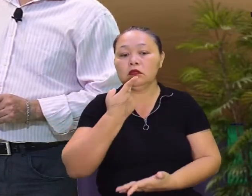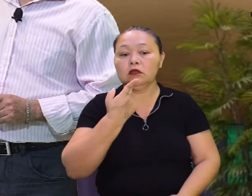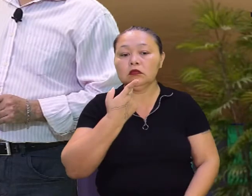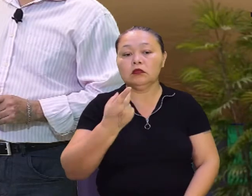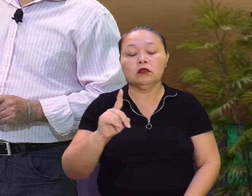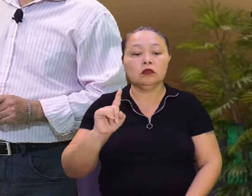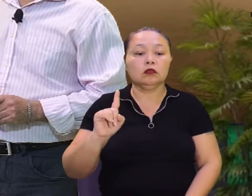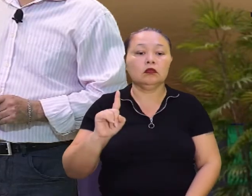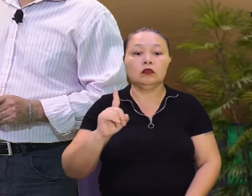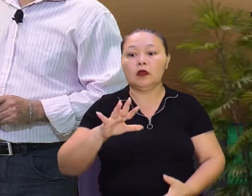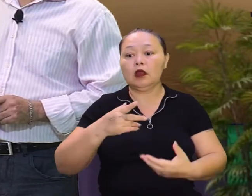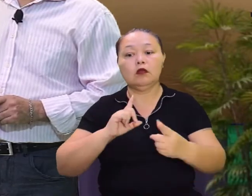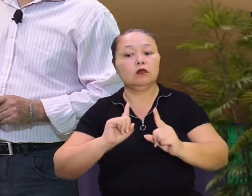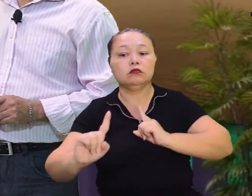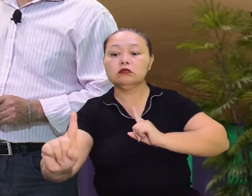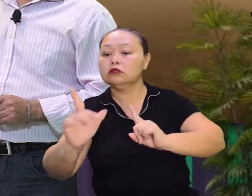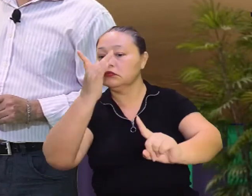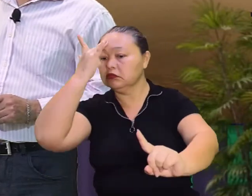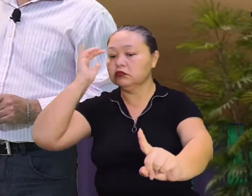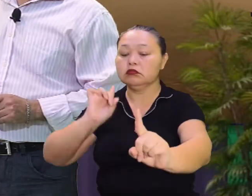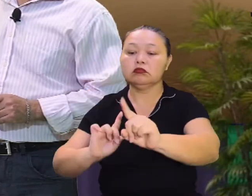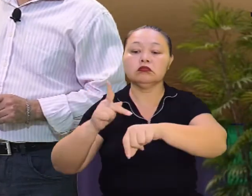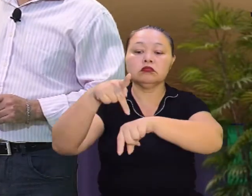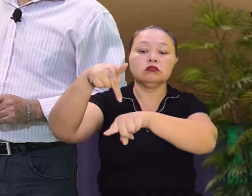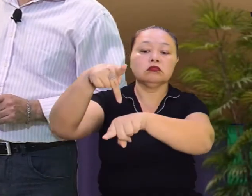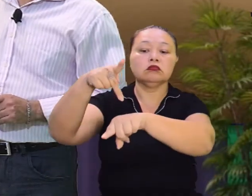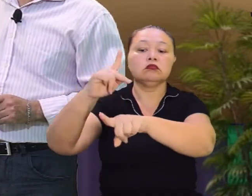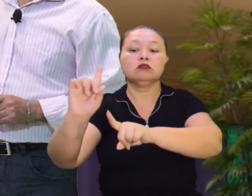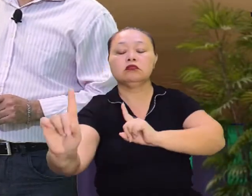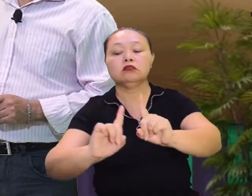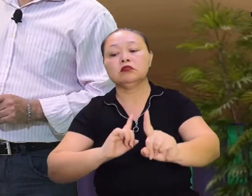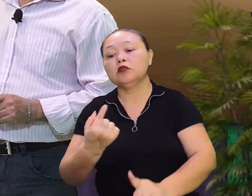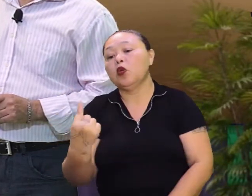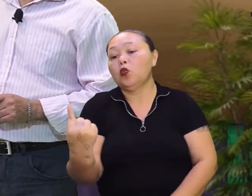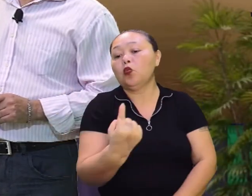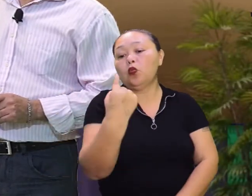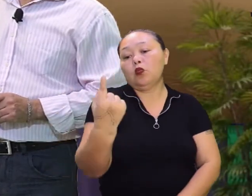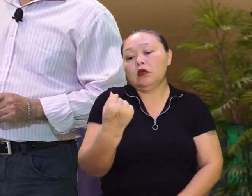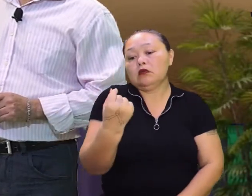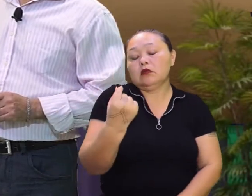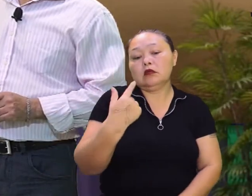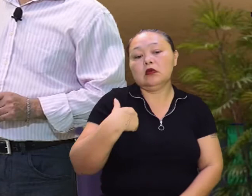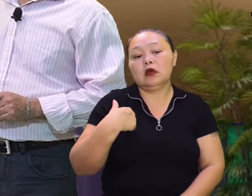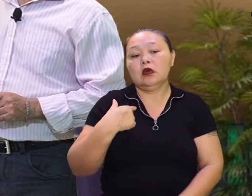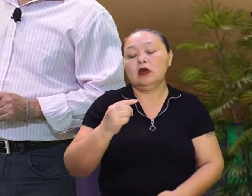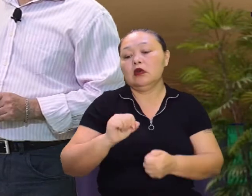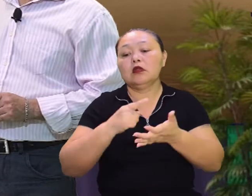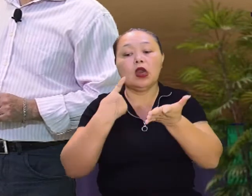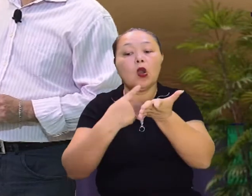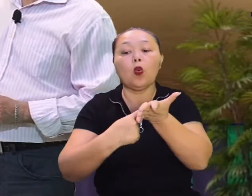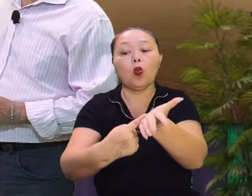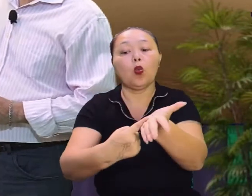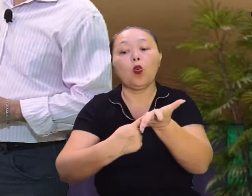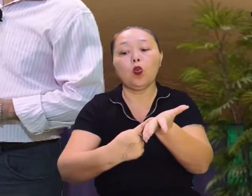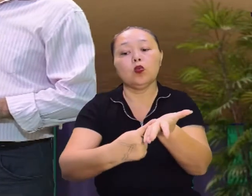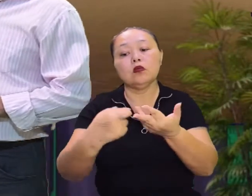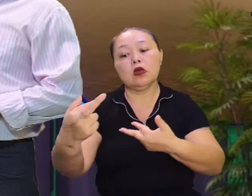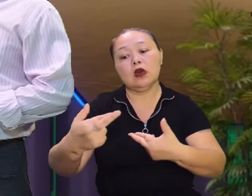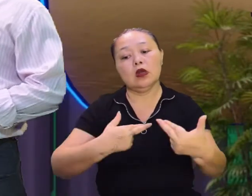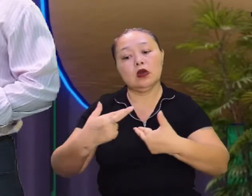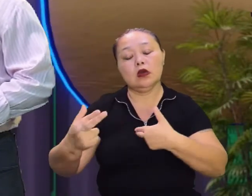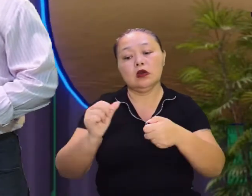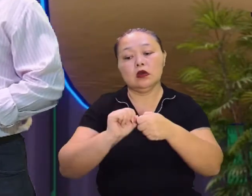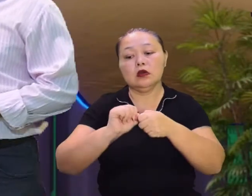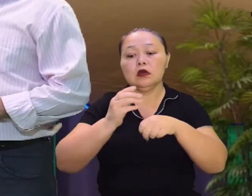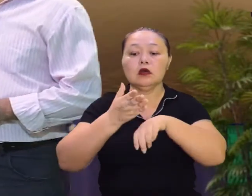de BRICS, não tem essa livre circulação de pessoas, não tem a moeda única, não tem acordos que estejam relacionados a essa